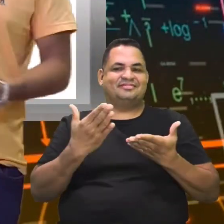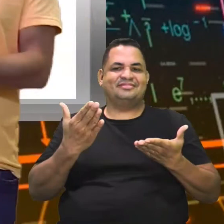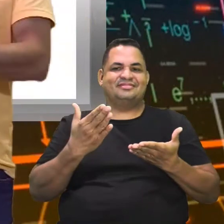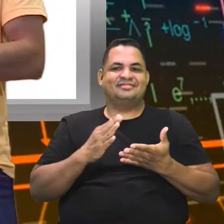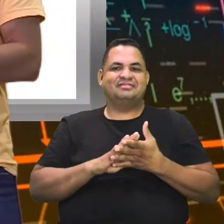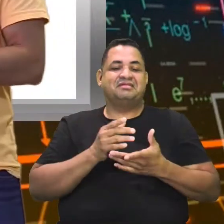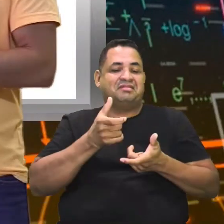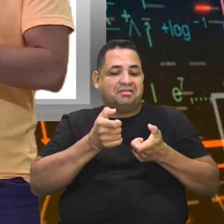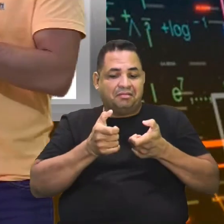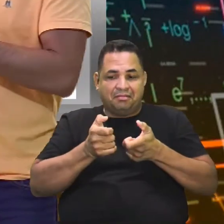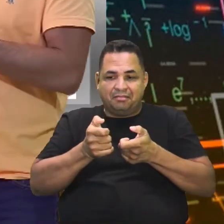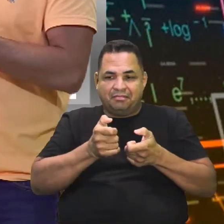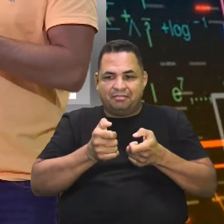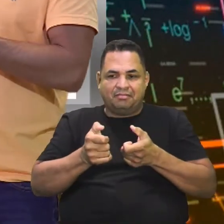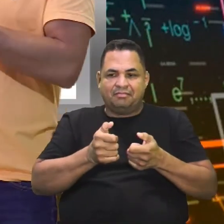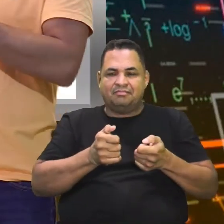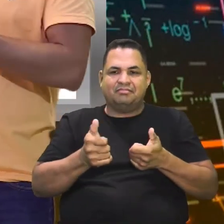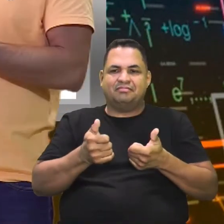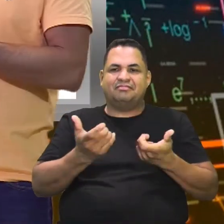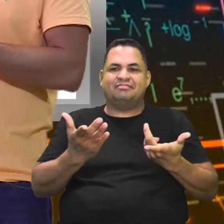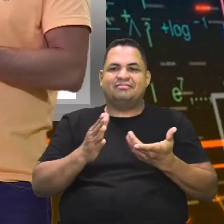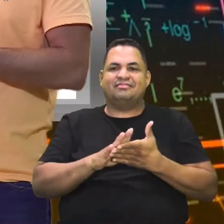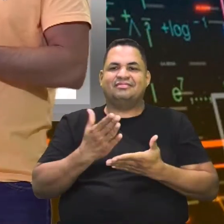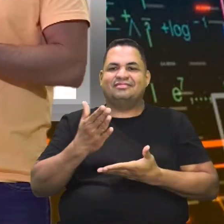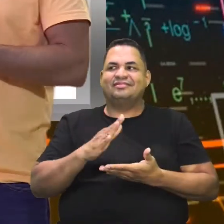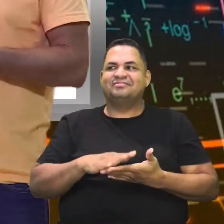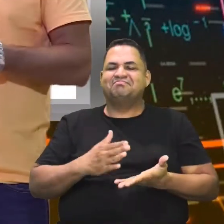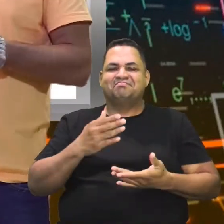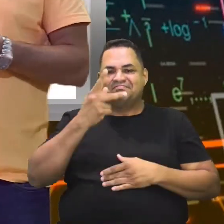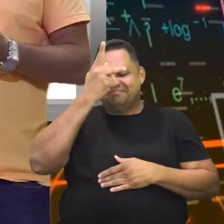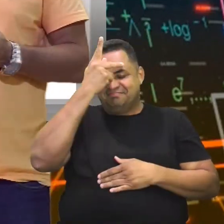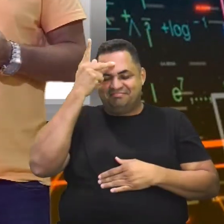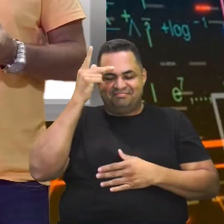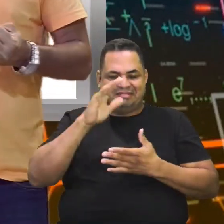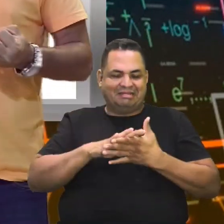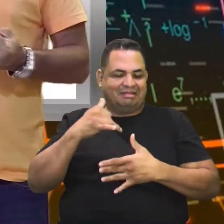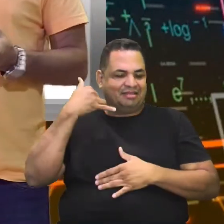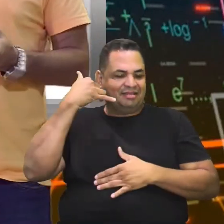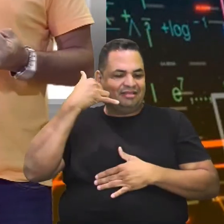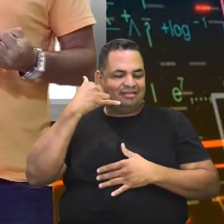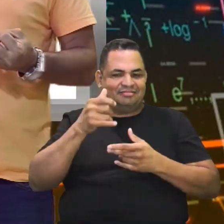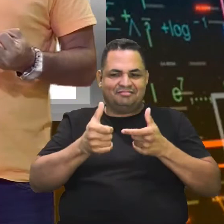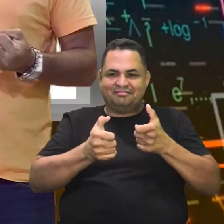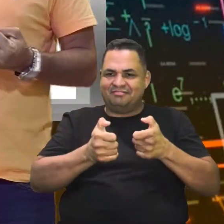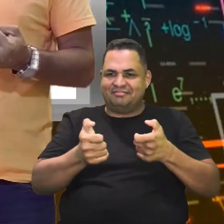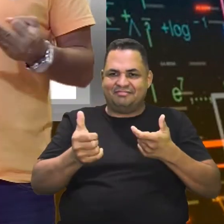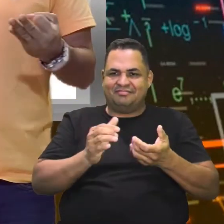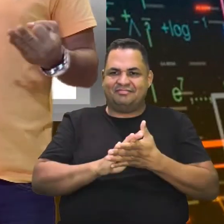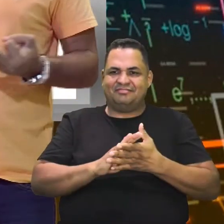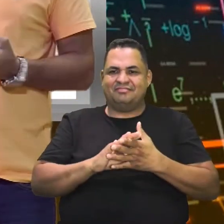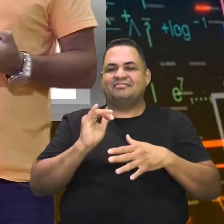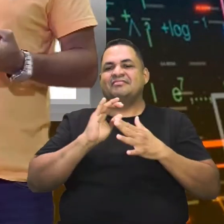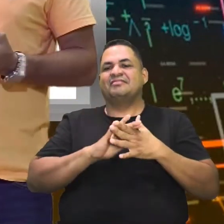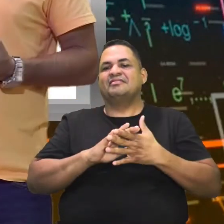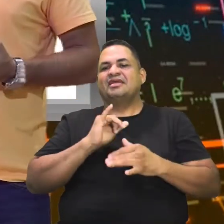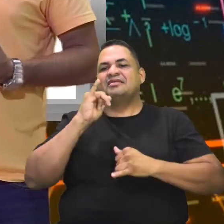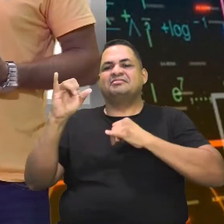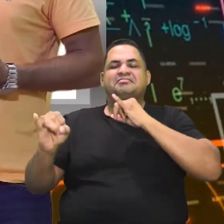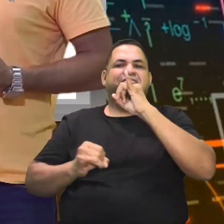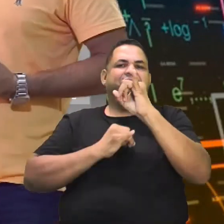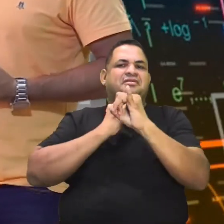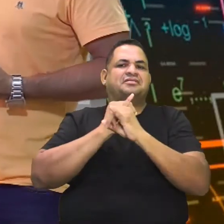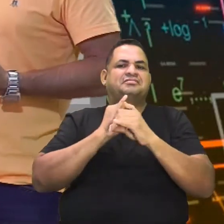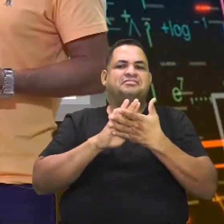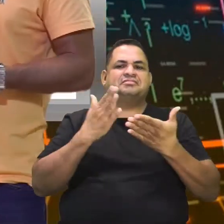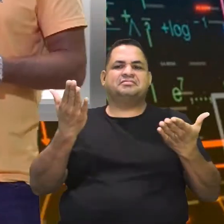ficando só no videogame. Pô, vim pra gostar de videogame. É celular, rede social.